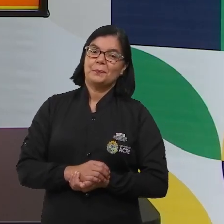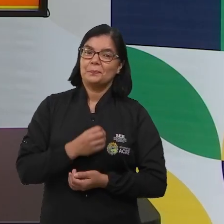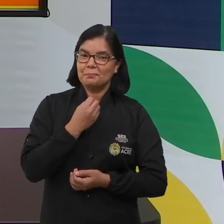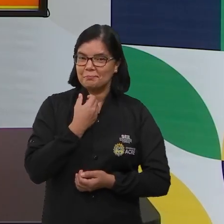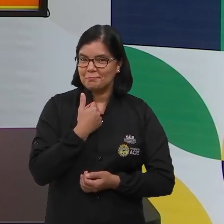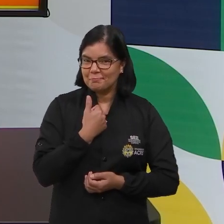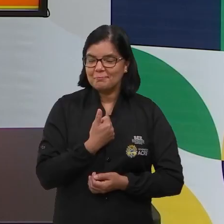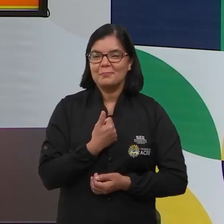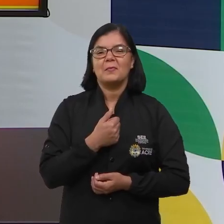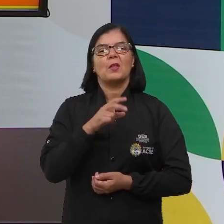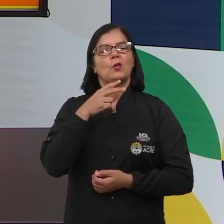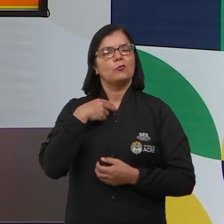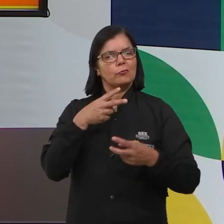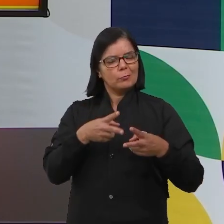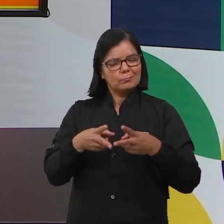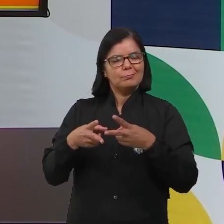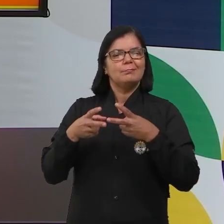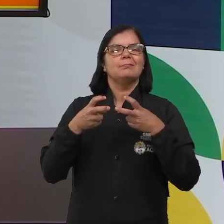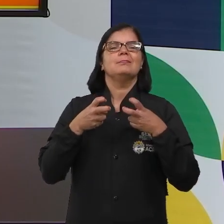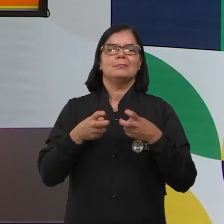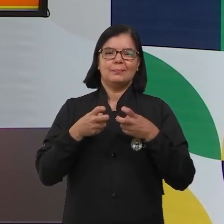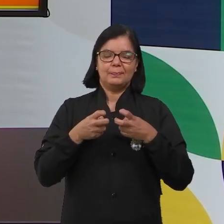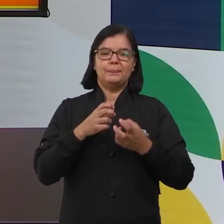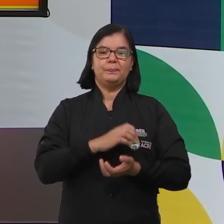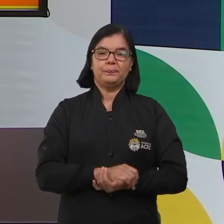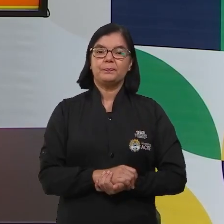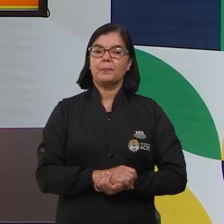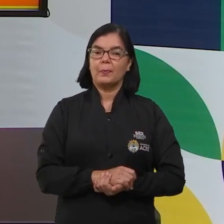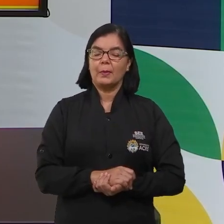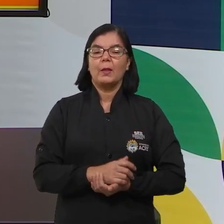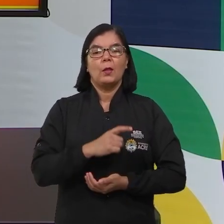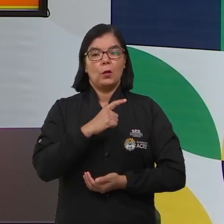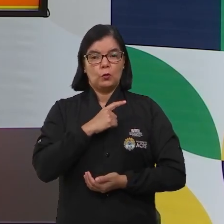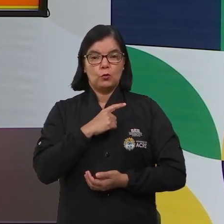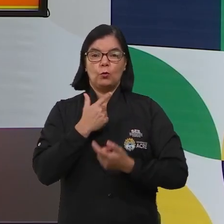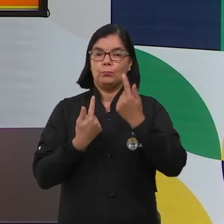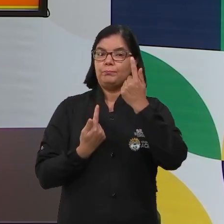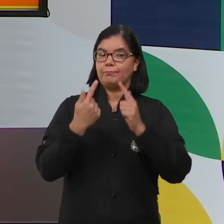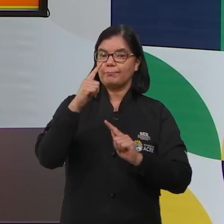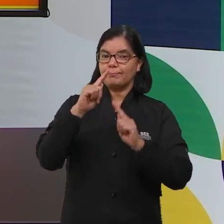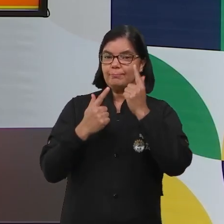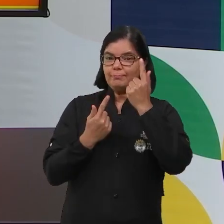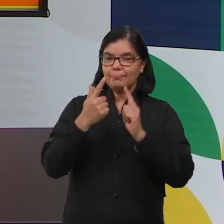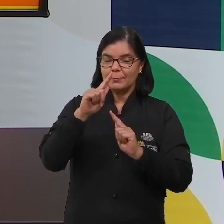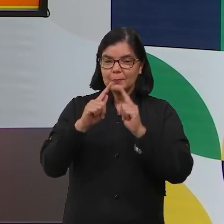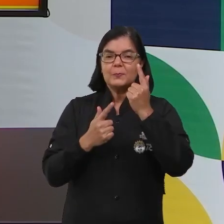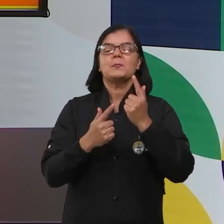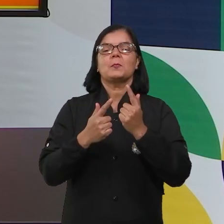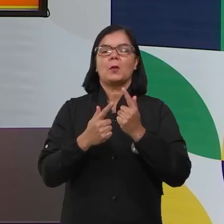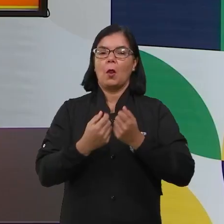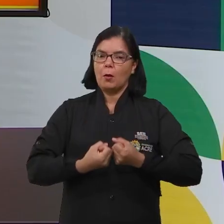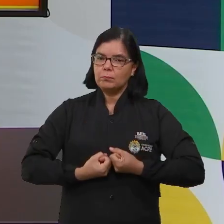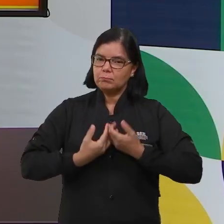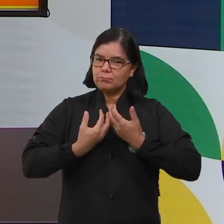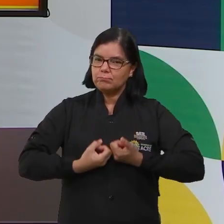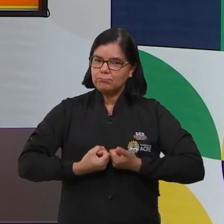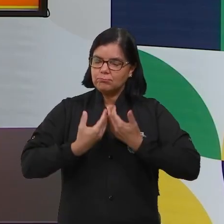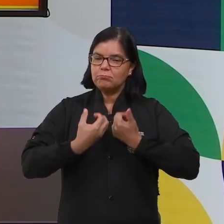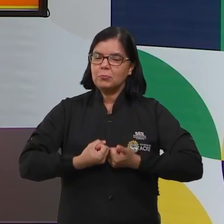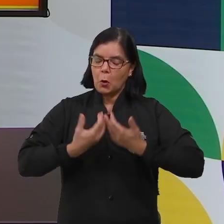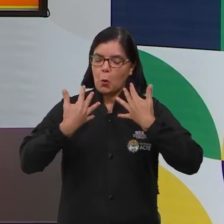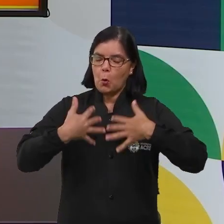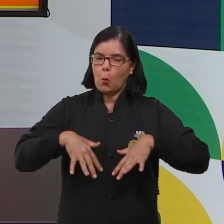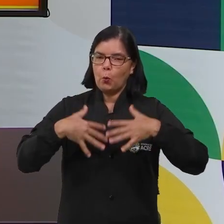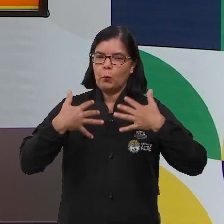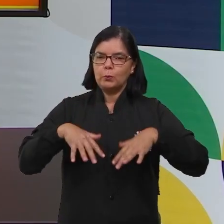Muito bem, então nós conseguimos observar aí, né, que o gesto, ele é expressivo ao